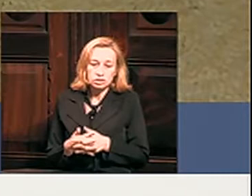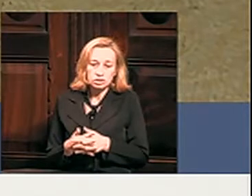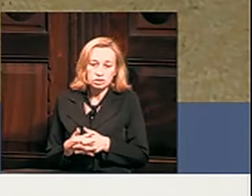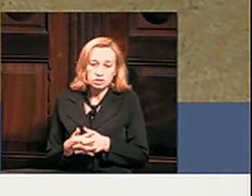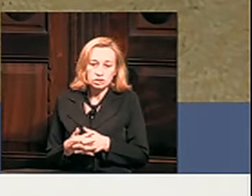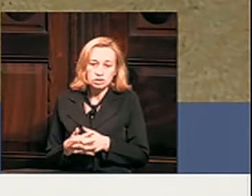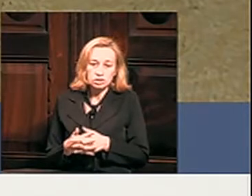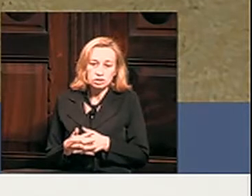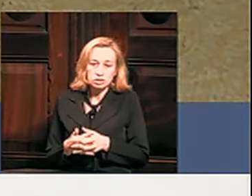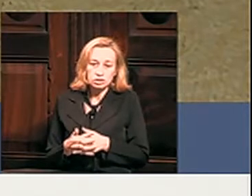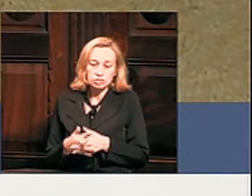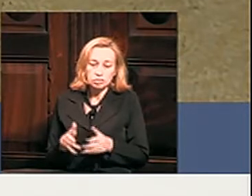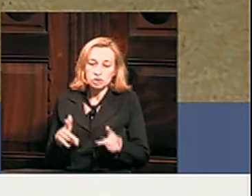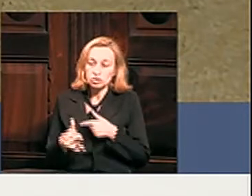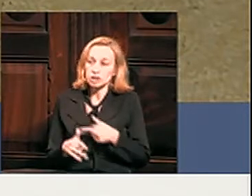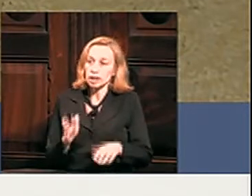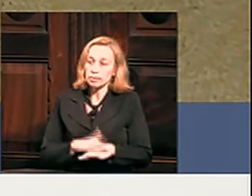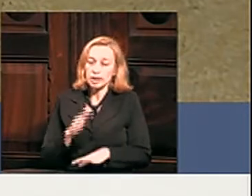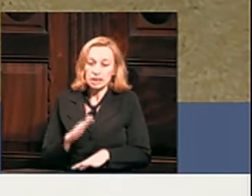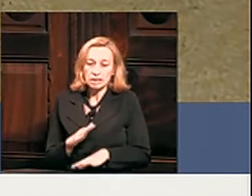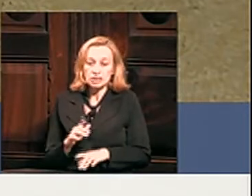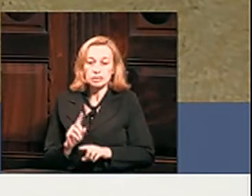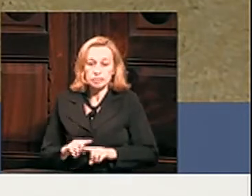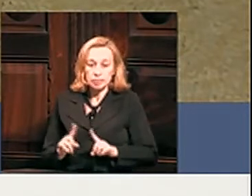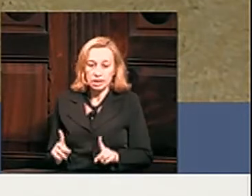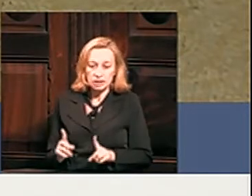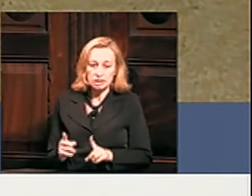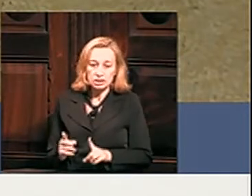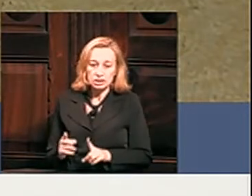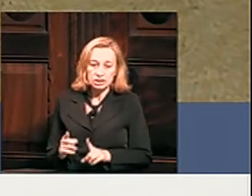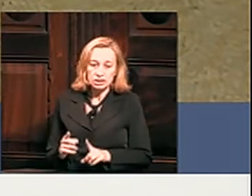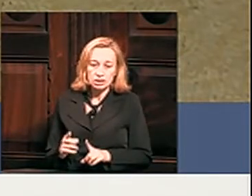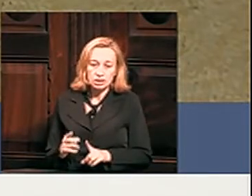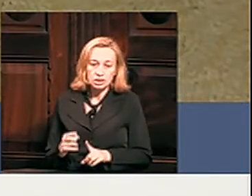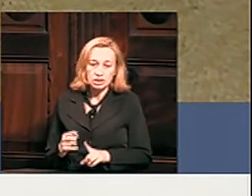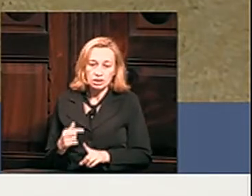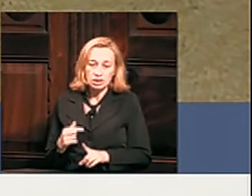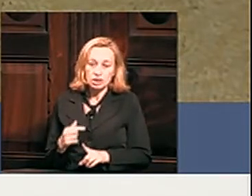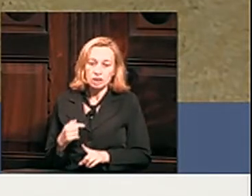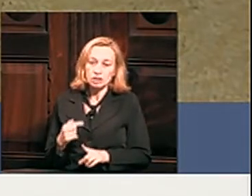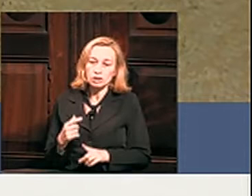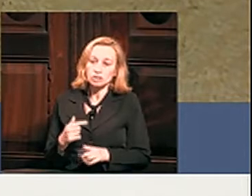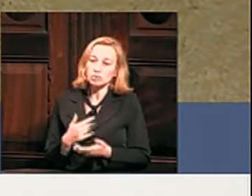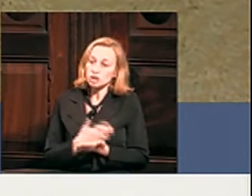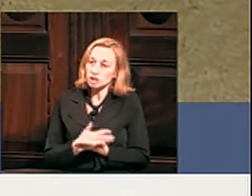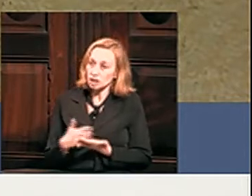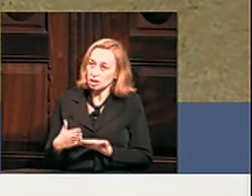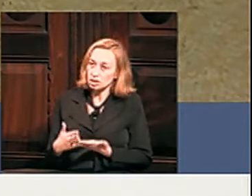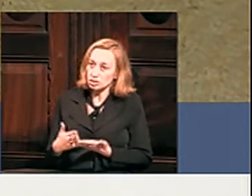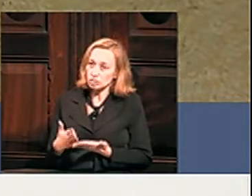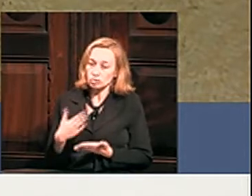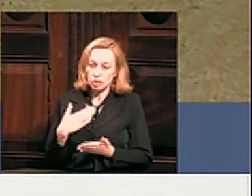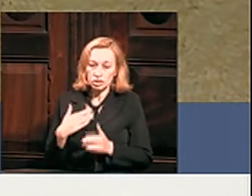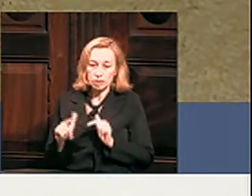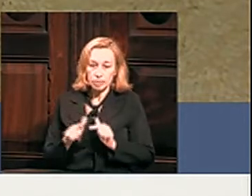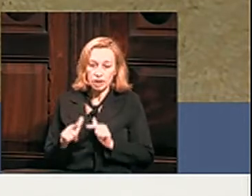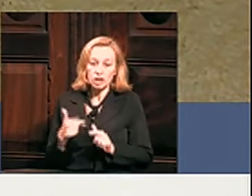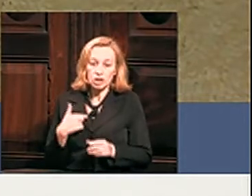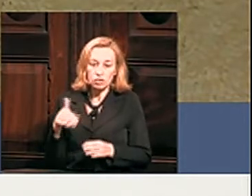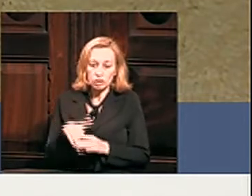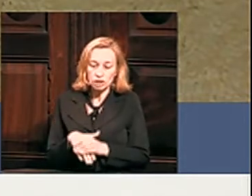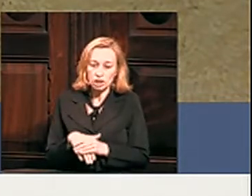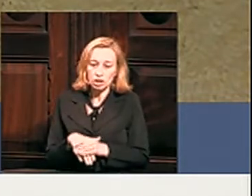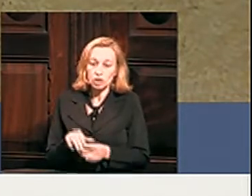doença. Mas minha posição se manteve de acordo com os meus ideais. Desde o início do mandato, votei contra o